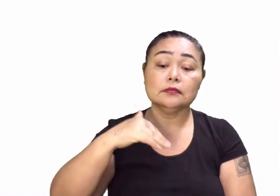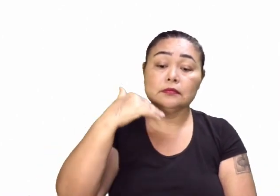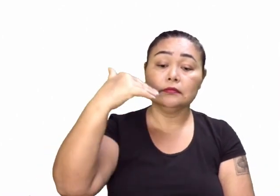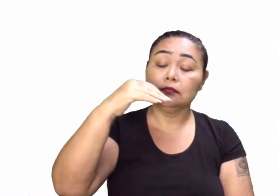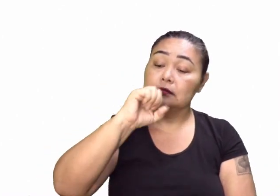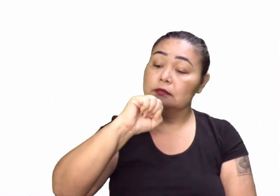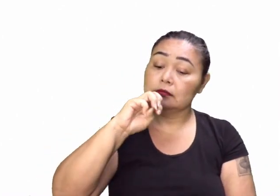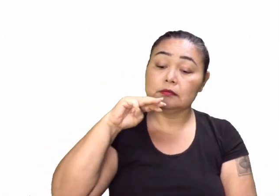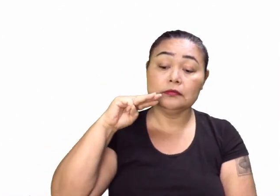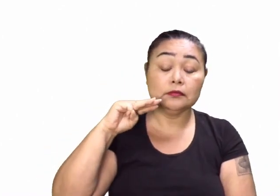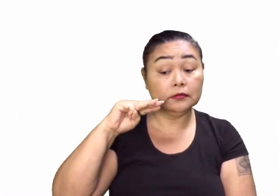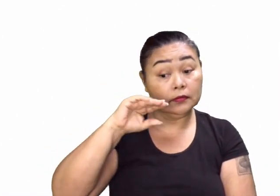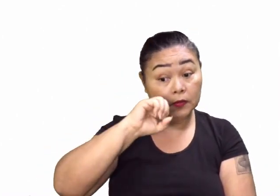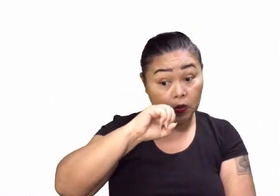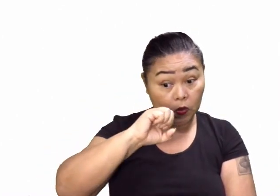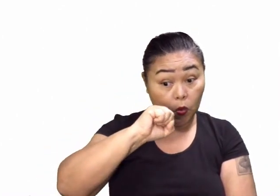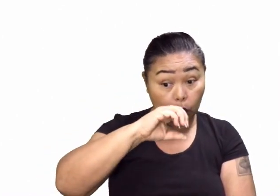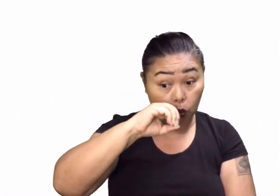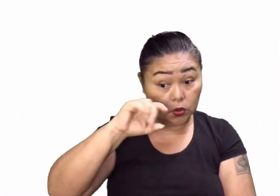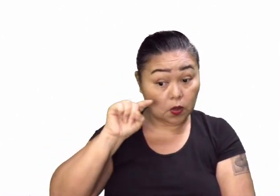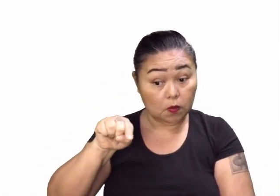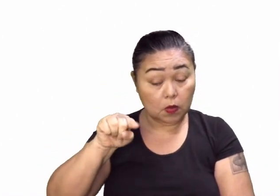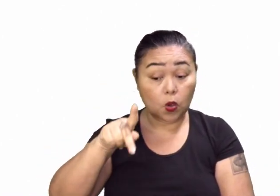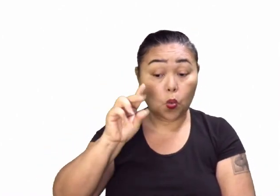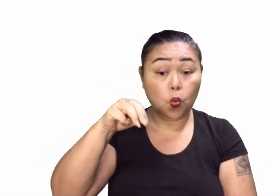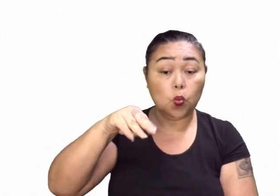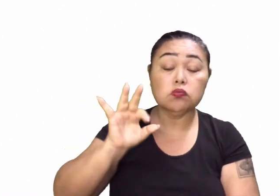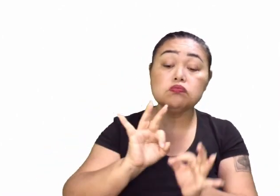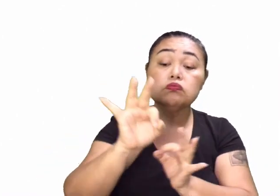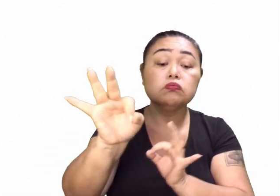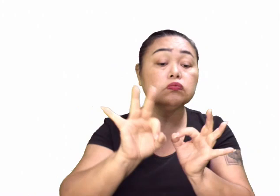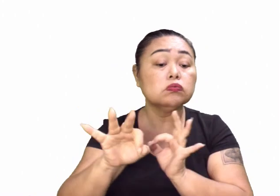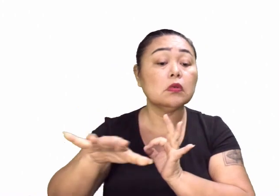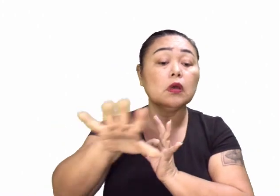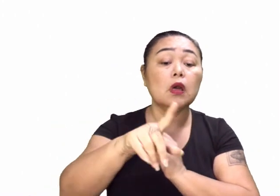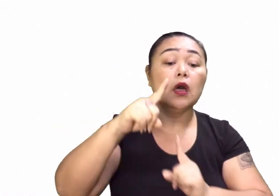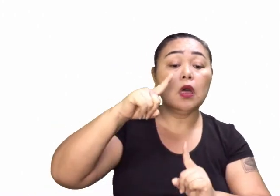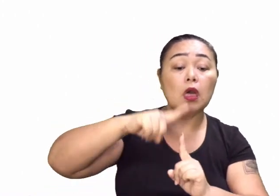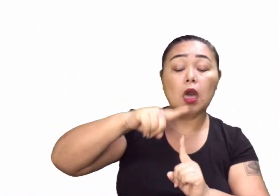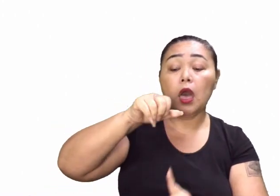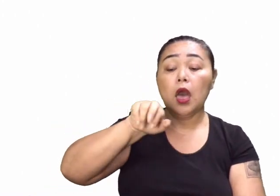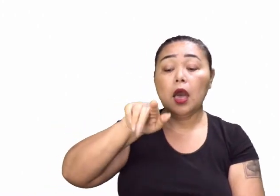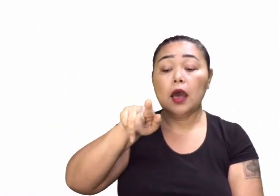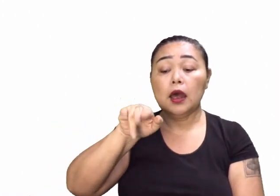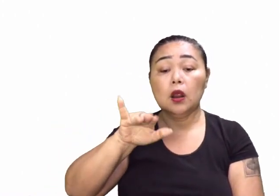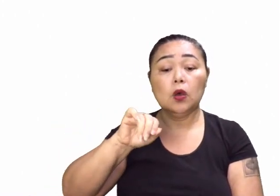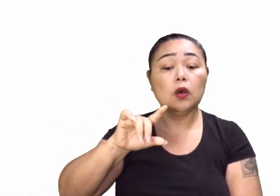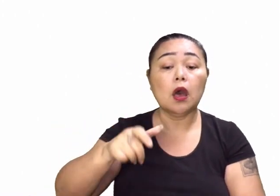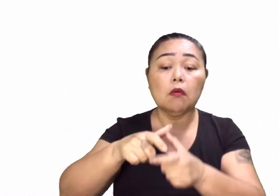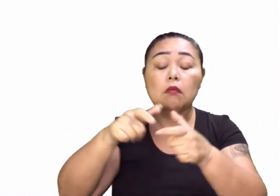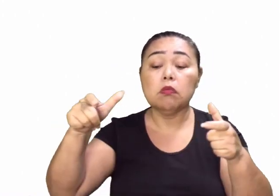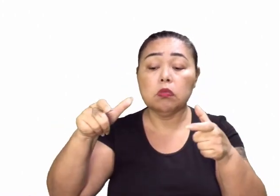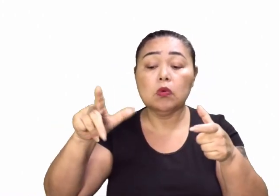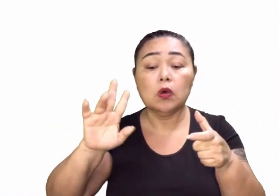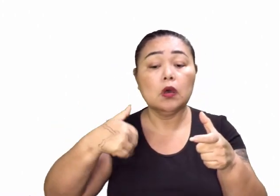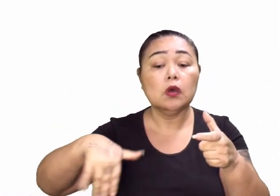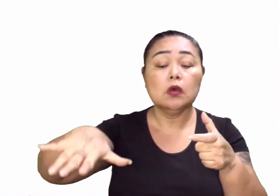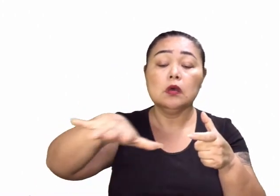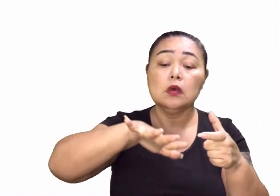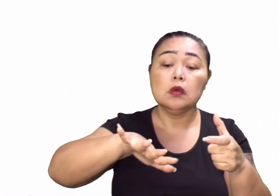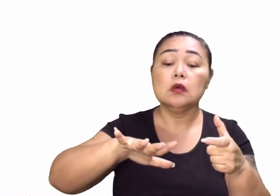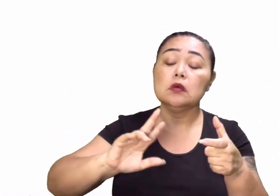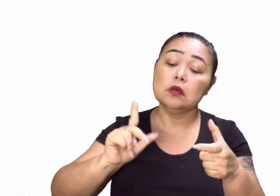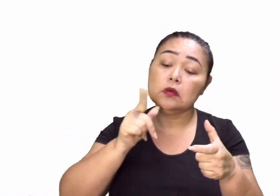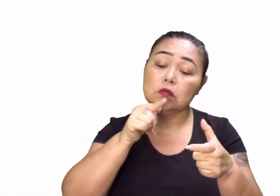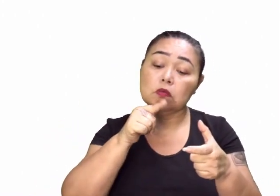a 800 mil quilômetros quadrados. A bacia do rio Tocantins-Araguaia é a maior bacia